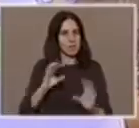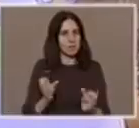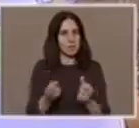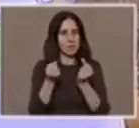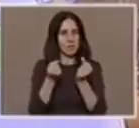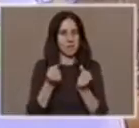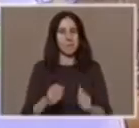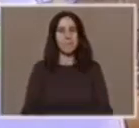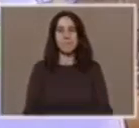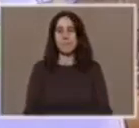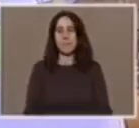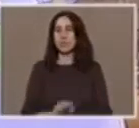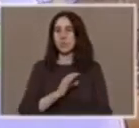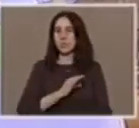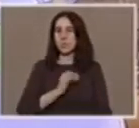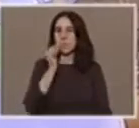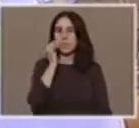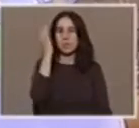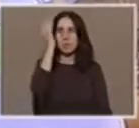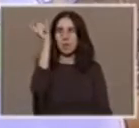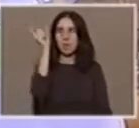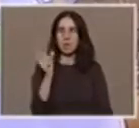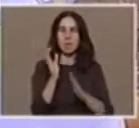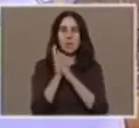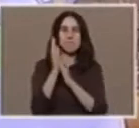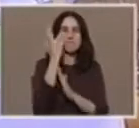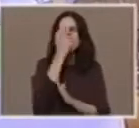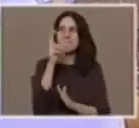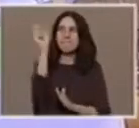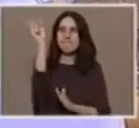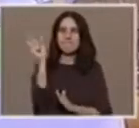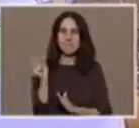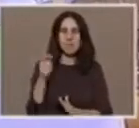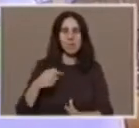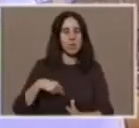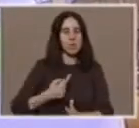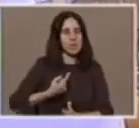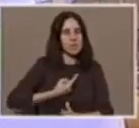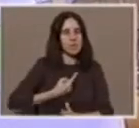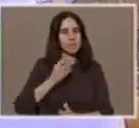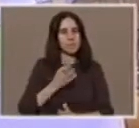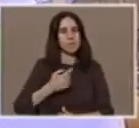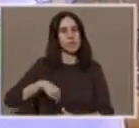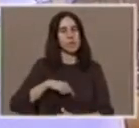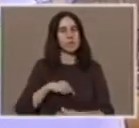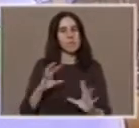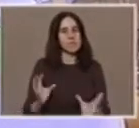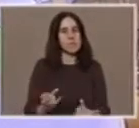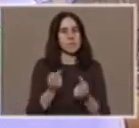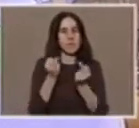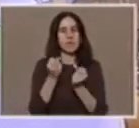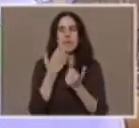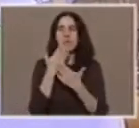Senhor Pai Santo, Deus eterno e omnipotente, é verdadeiramente nosso dever e nossa salvação dar-vos